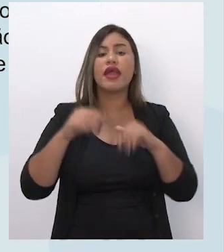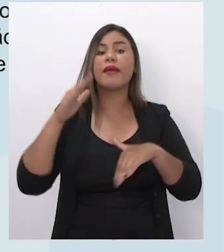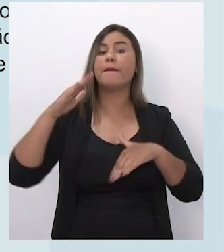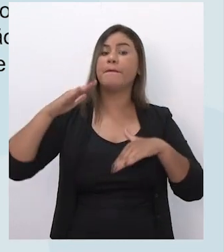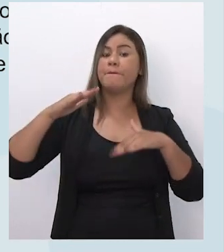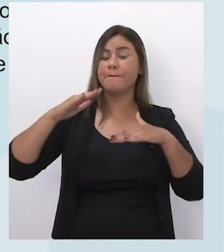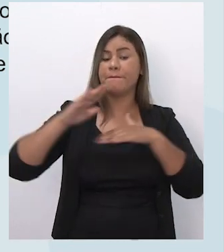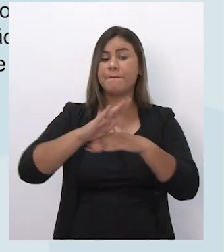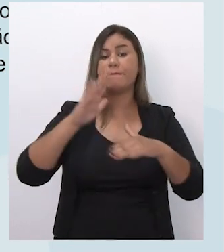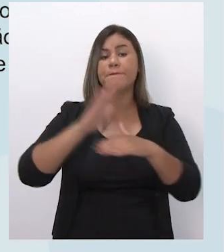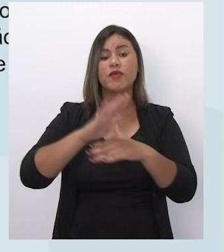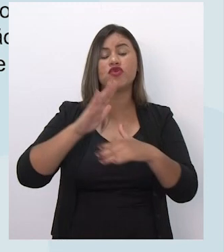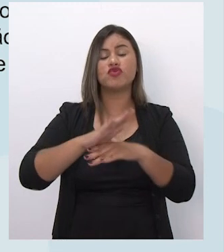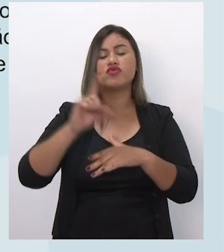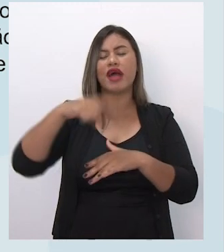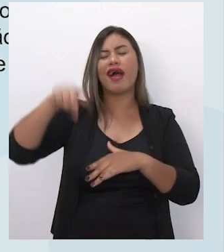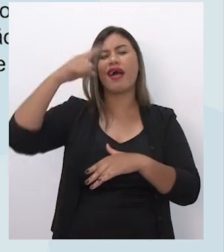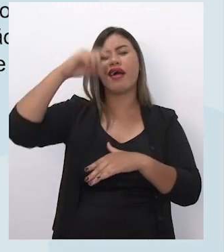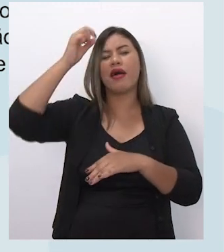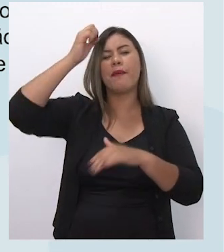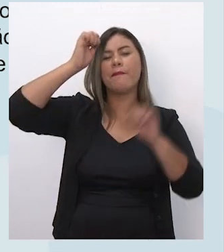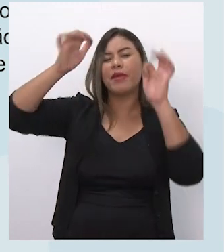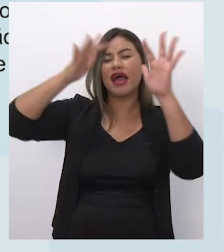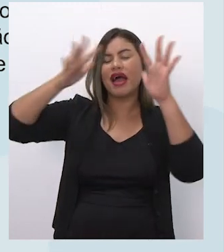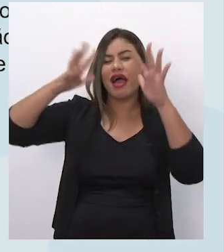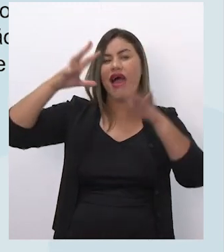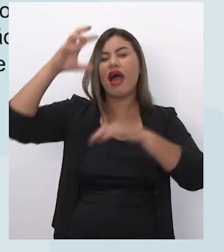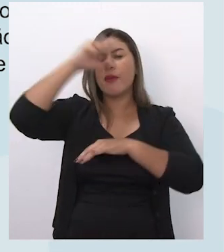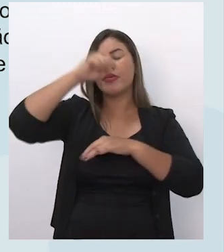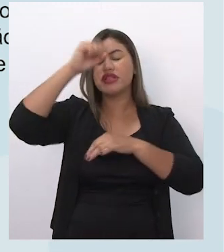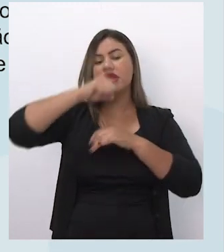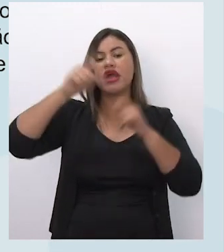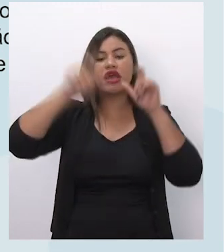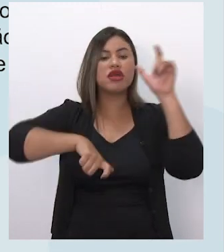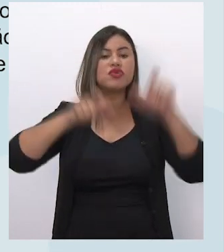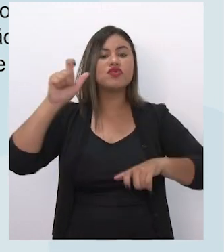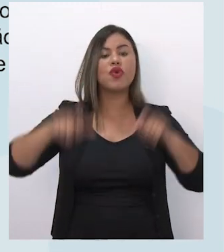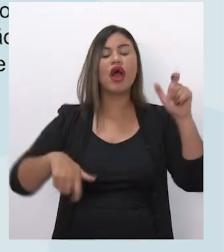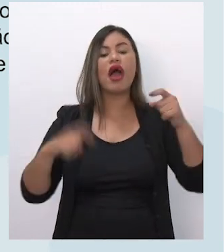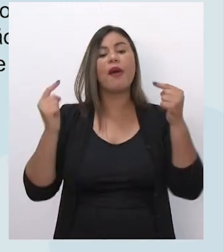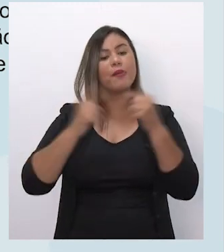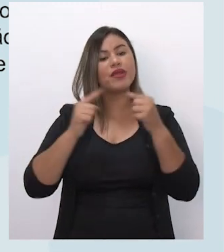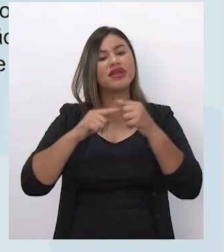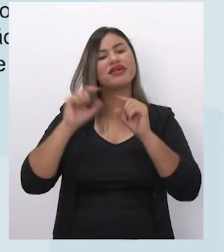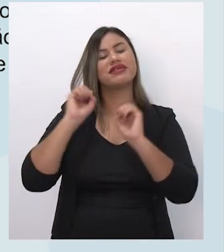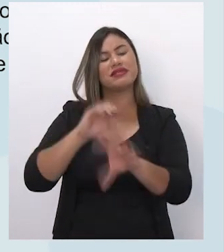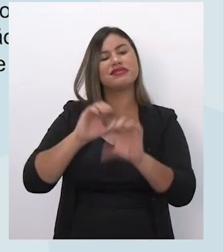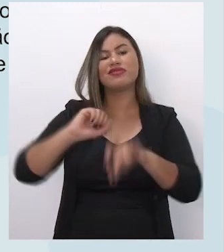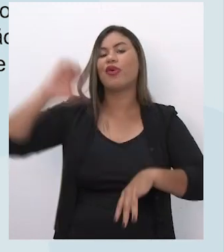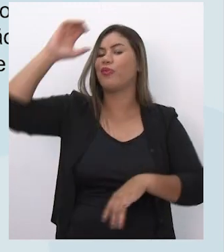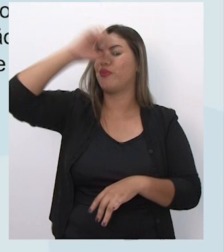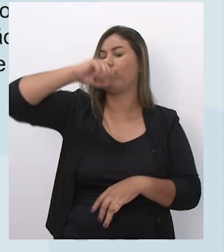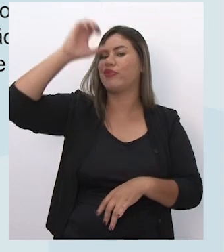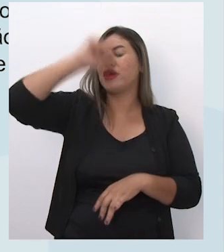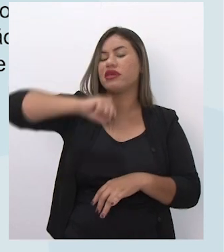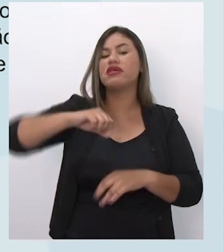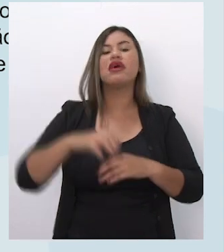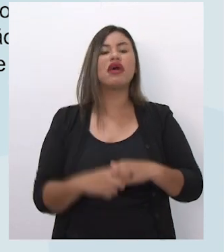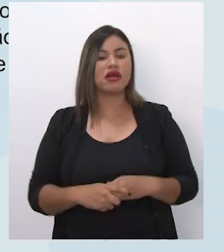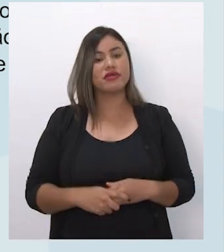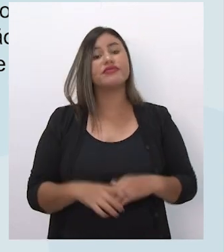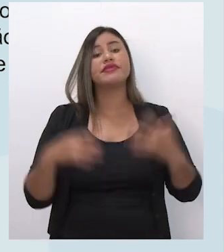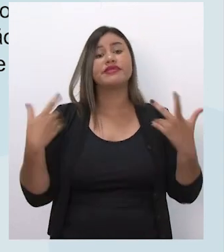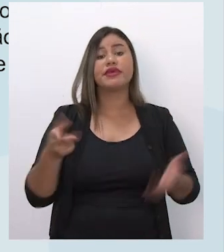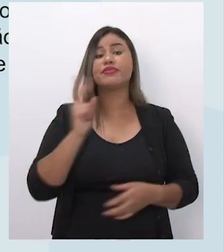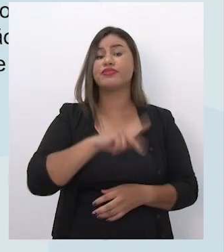como sujeitos diante do processo de ensino e aprendizagem. Então, o próprio